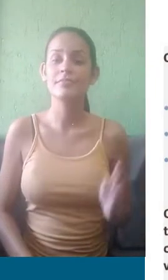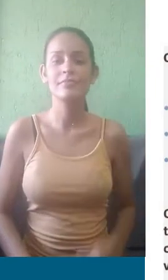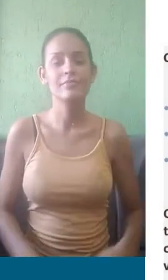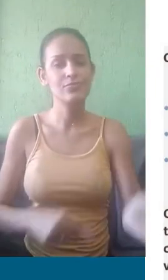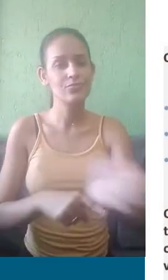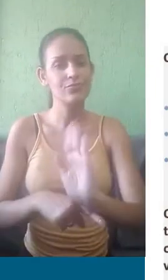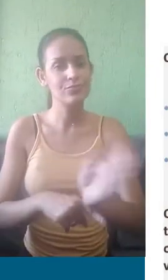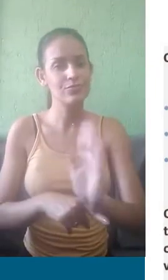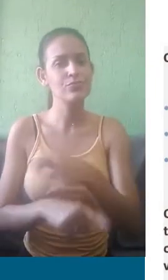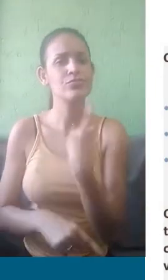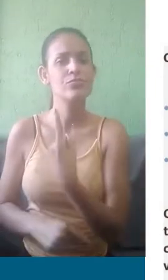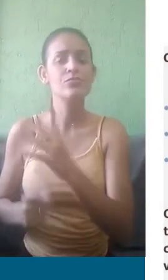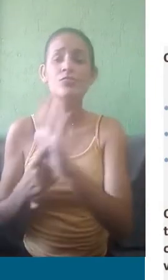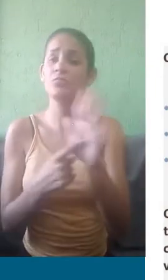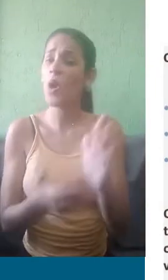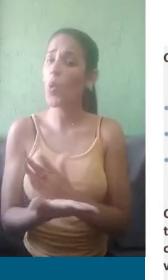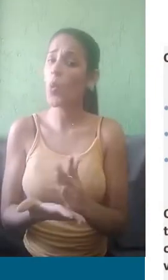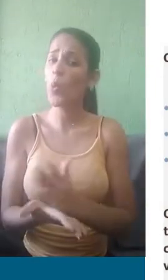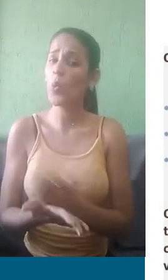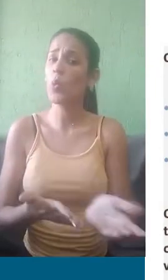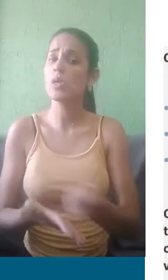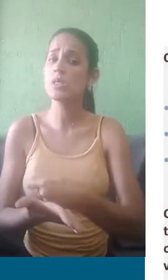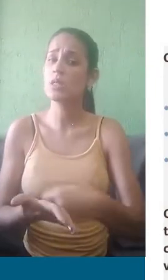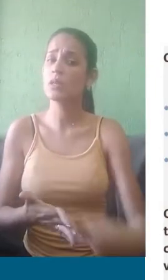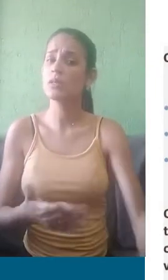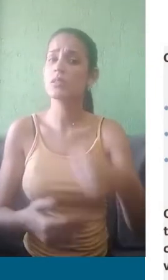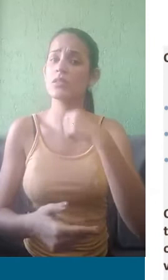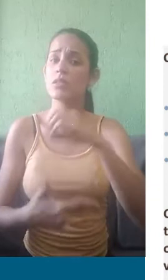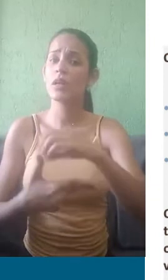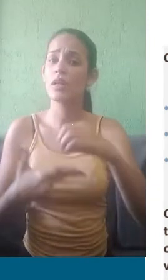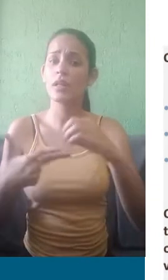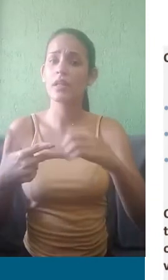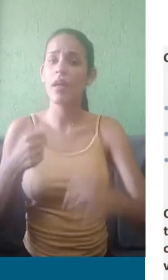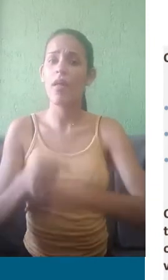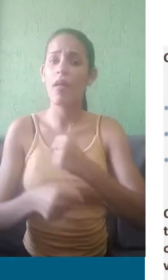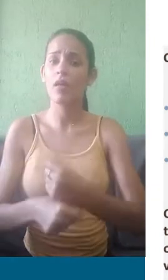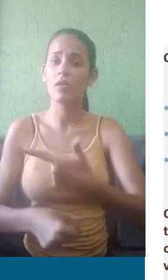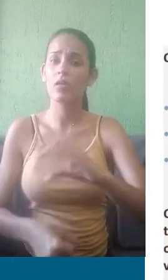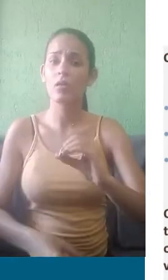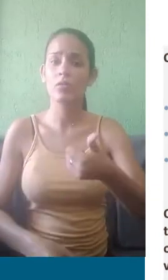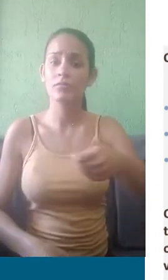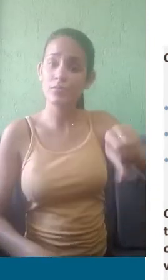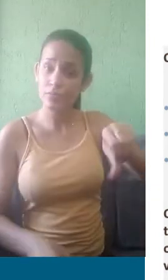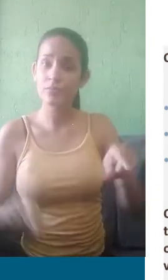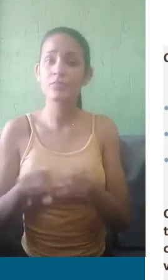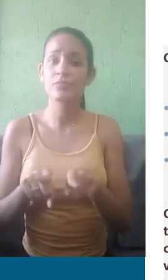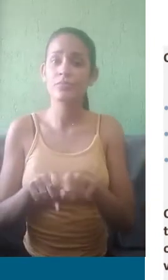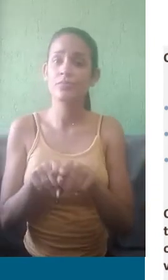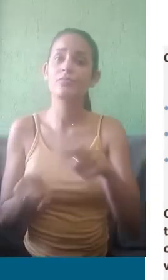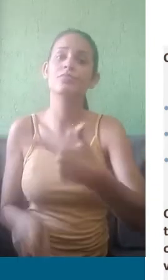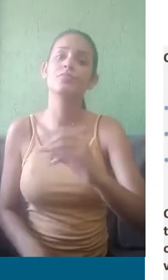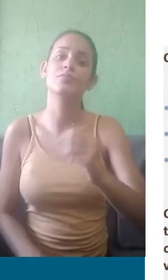Neste vídeo nós iremos apresentar algumas questões selecionadas dos Enem de 2019 e 2017,